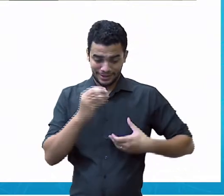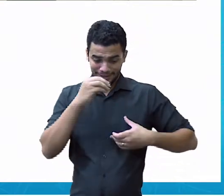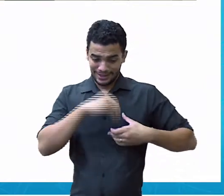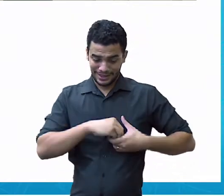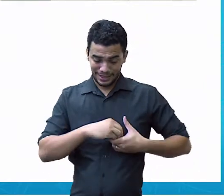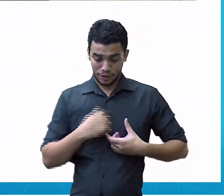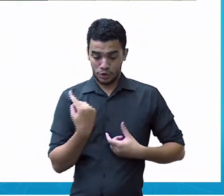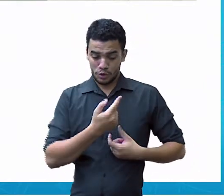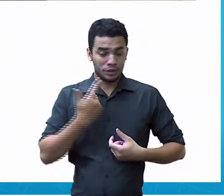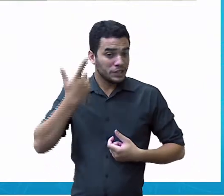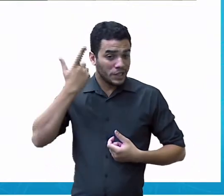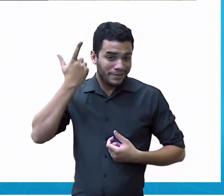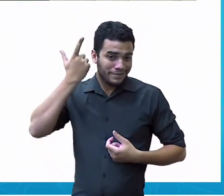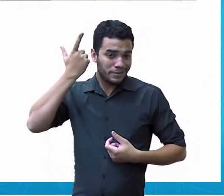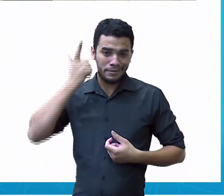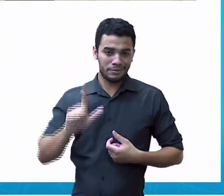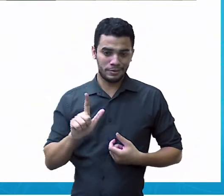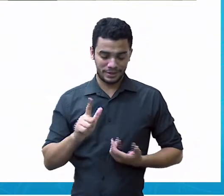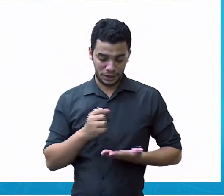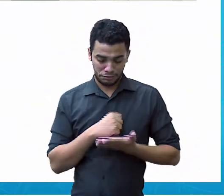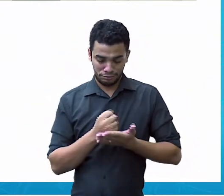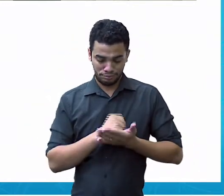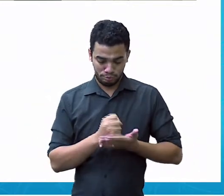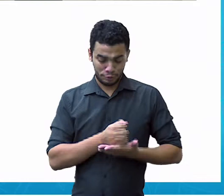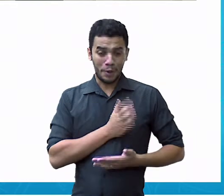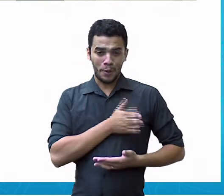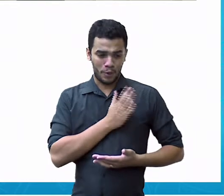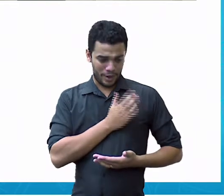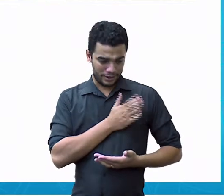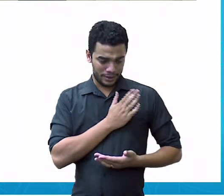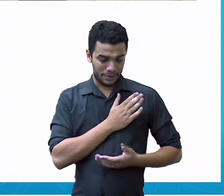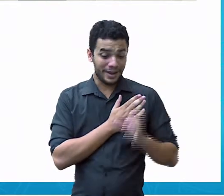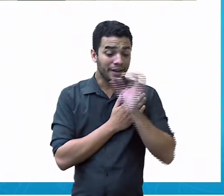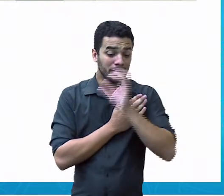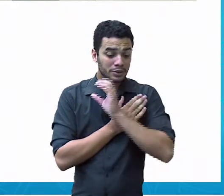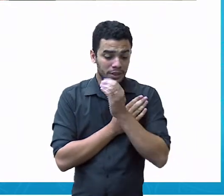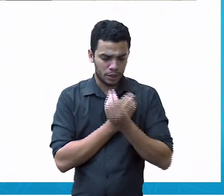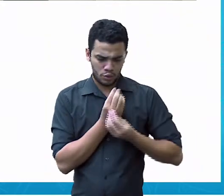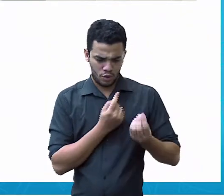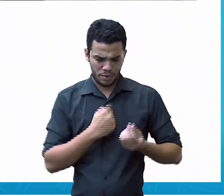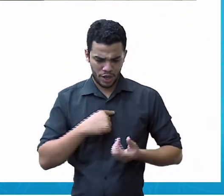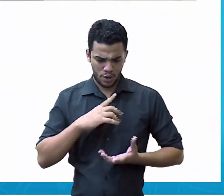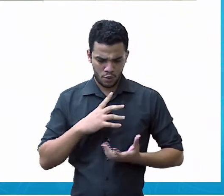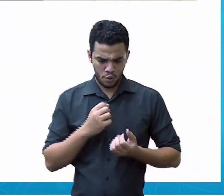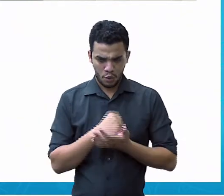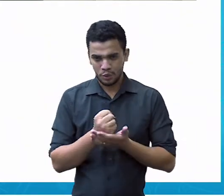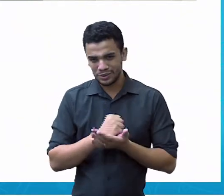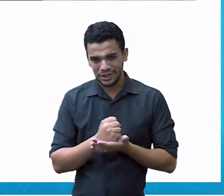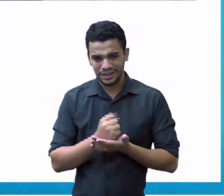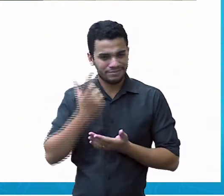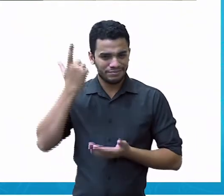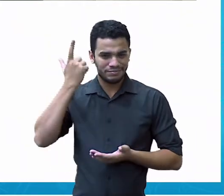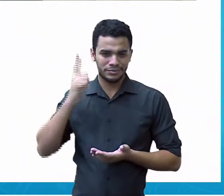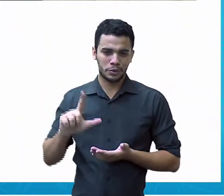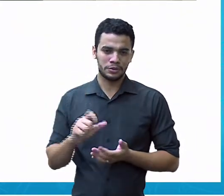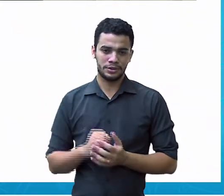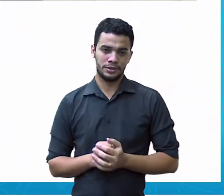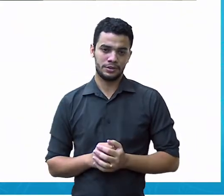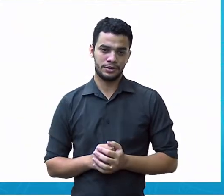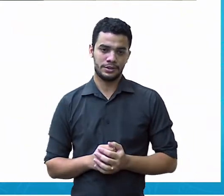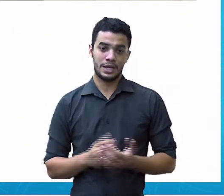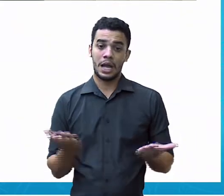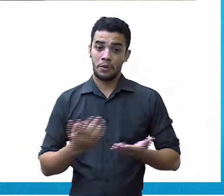que a gente faz por nossa própria vontade. Que ação que é essa? É a